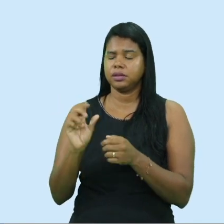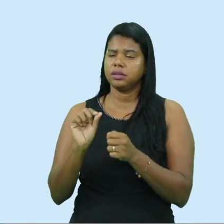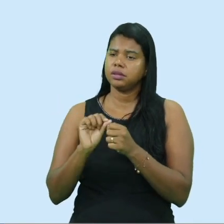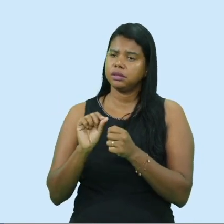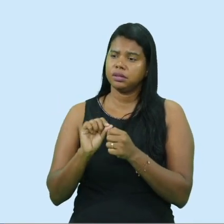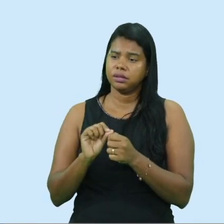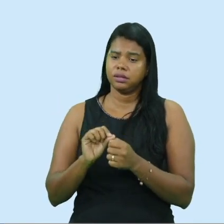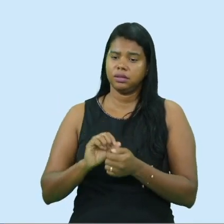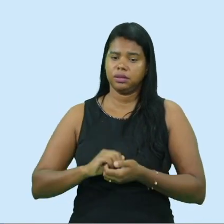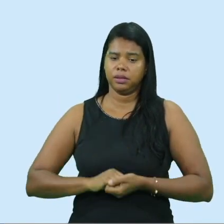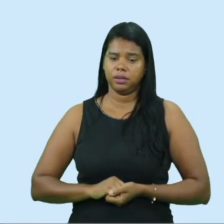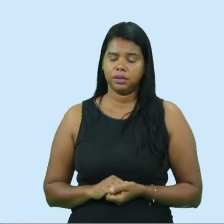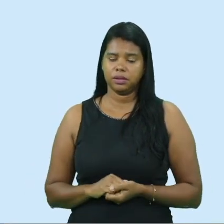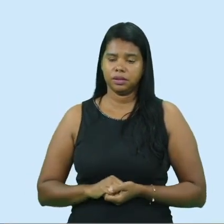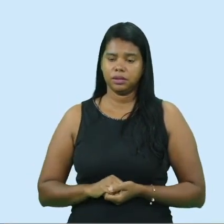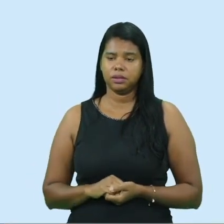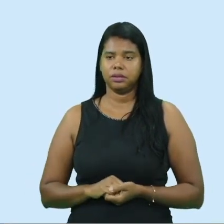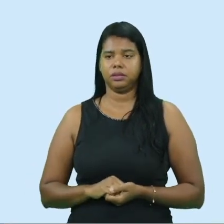kernel, ok?